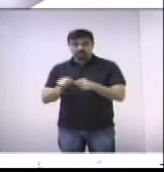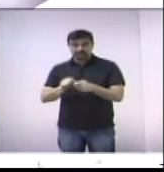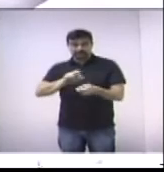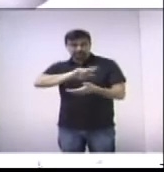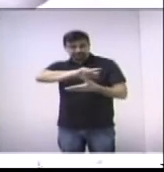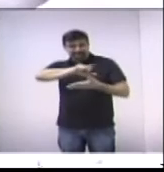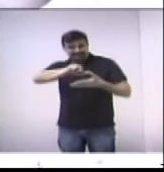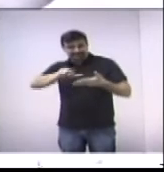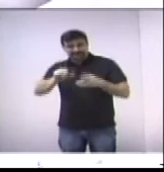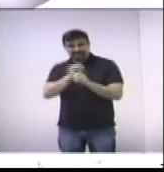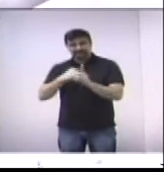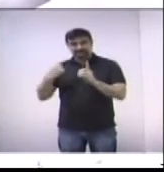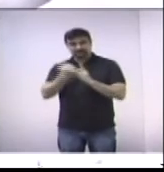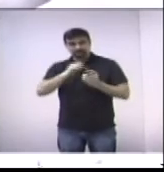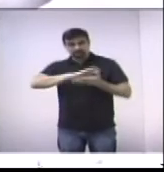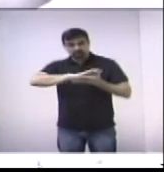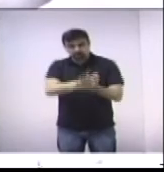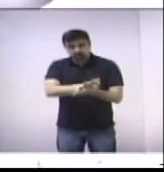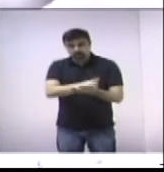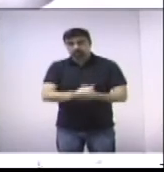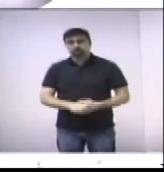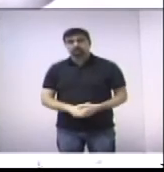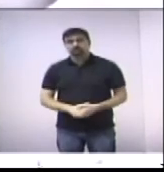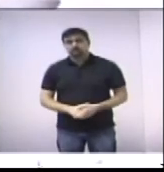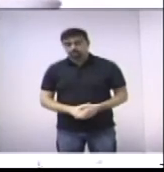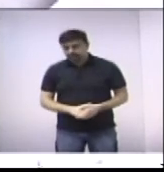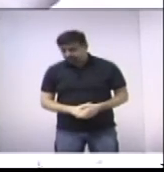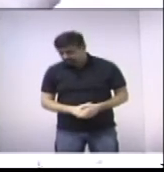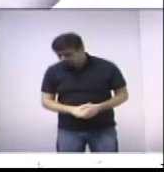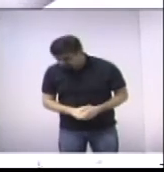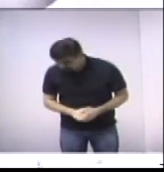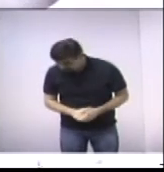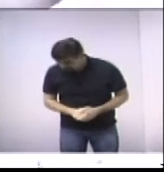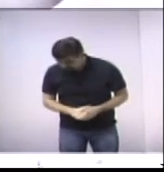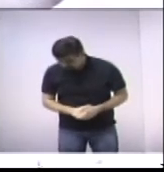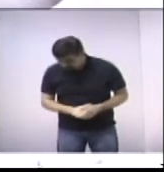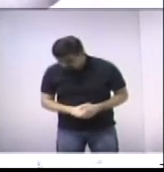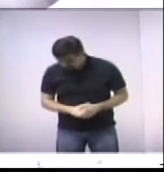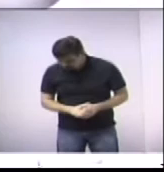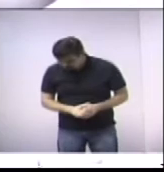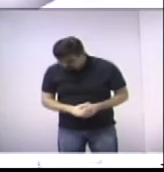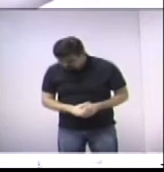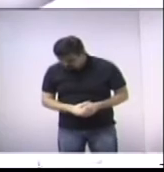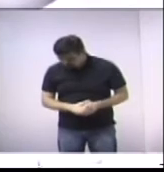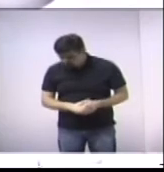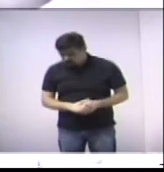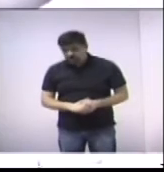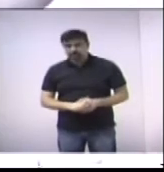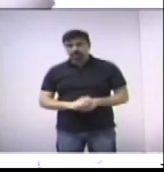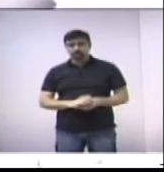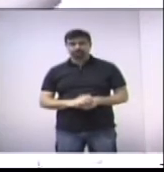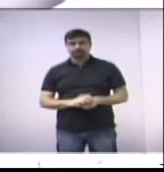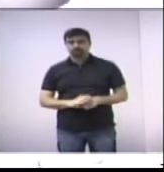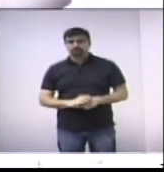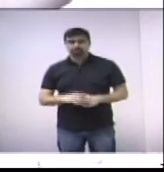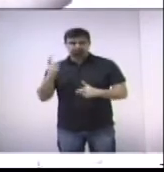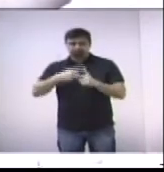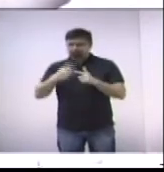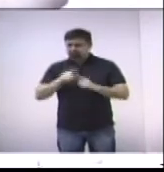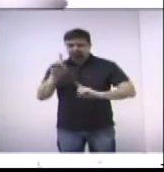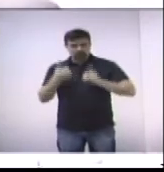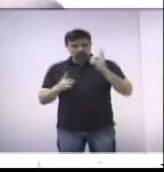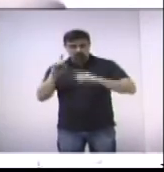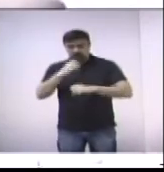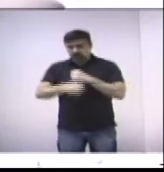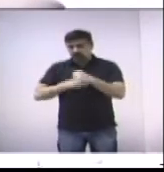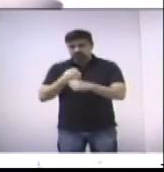bens caros à sociedade. O autor popular narra os fatos envolvendo os réus e as festividades do Carnaval de 2010 e pede a